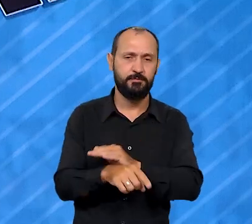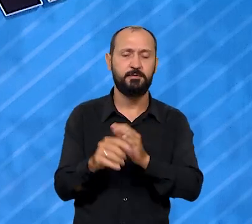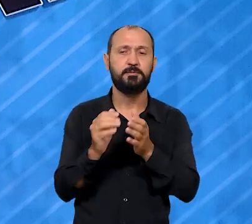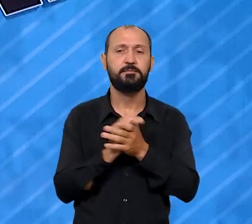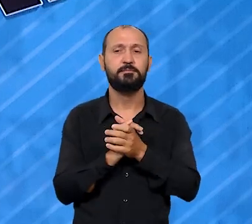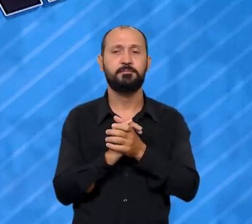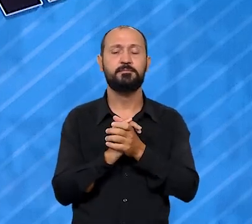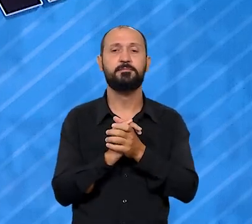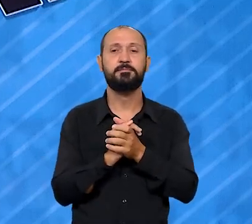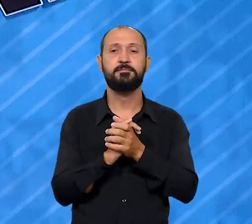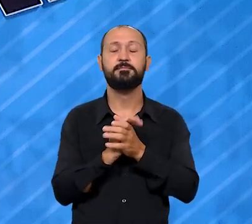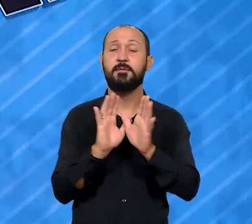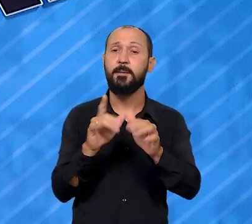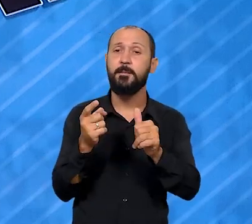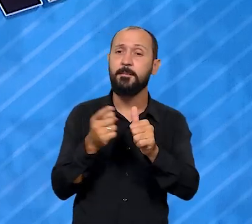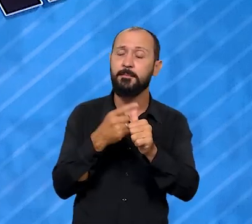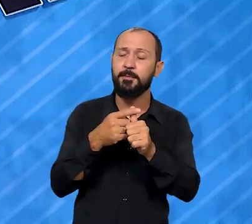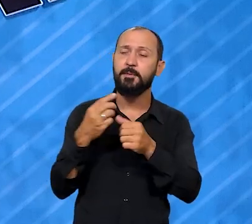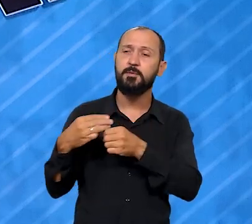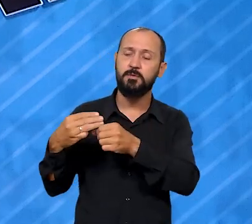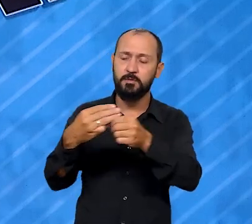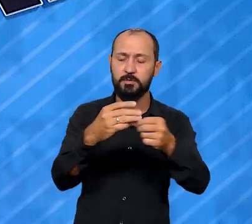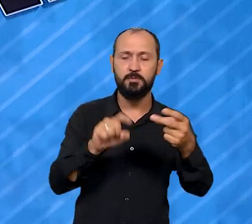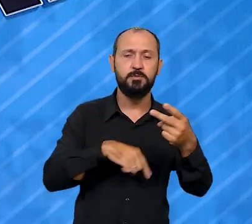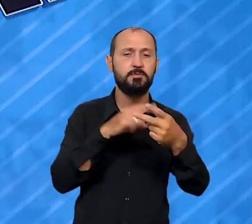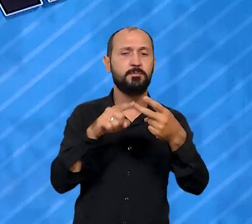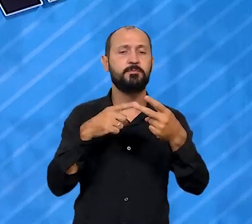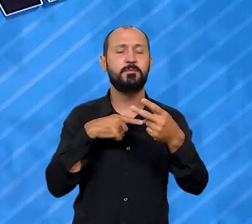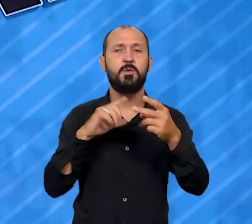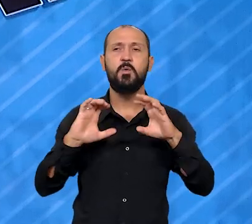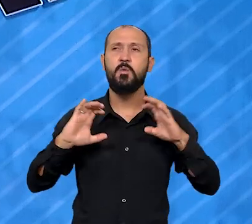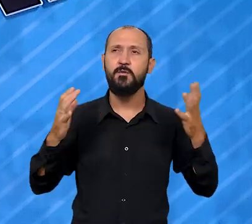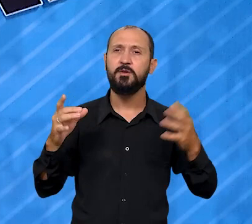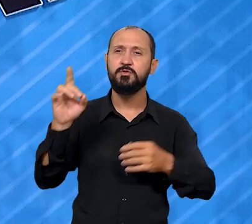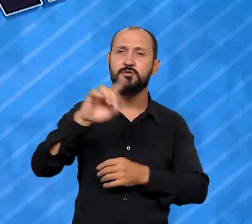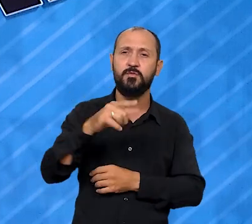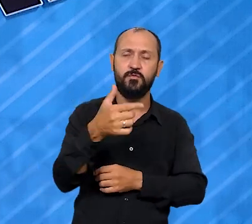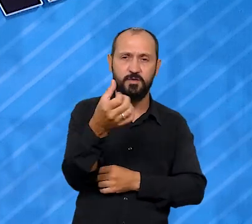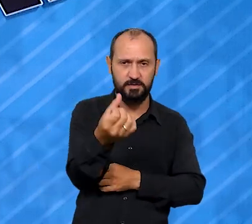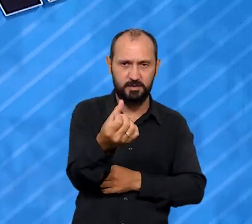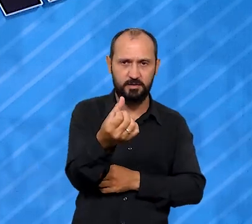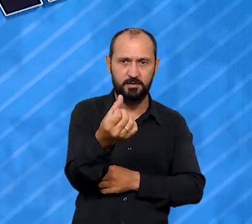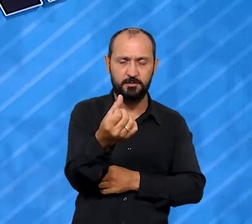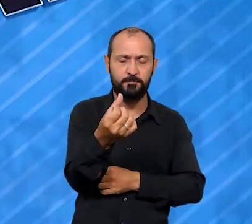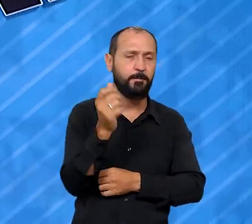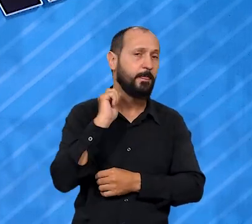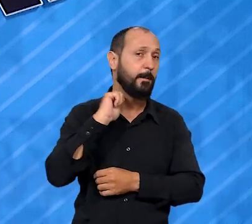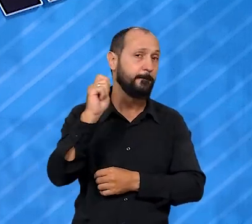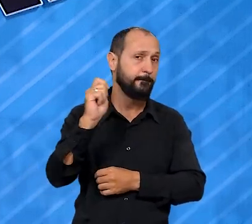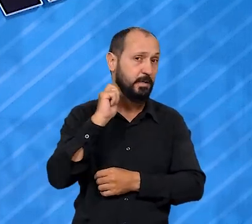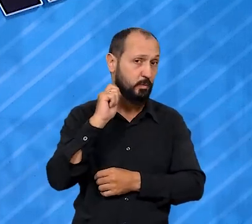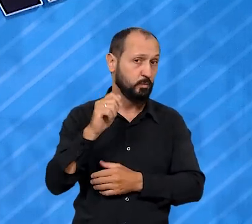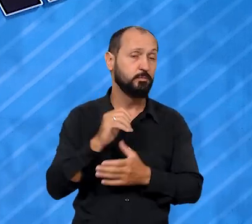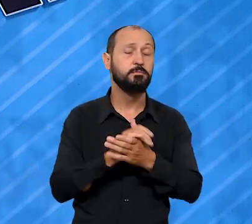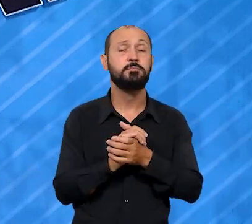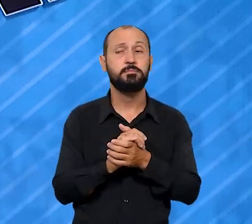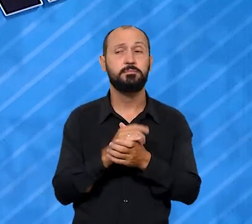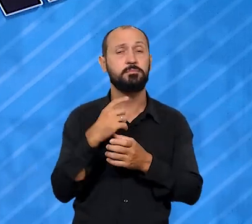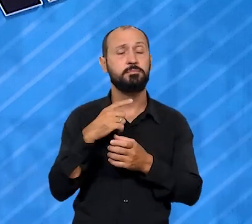aprofundado. Então, a primeira, interiorizar. A segunda, nós temos um evento agora, dia 26 de